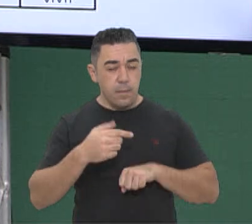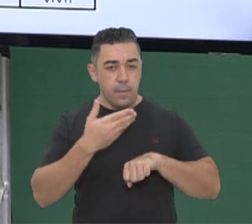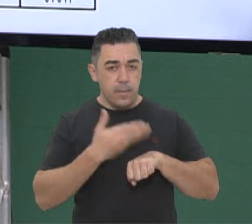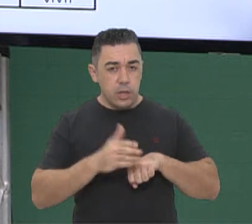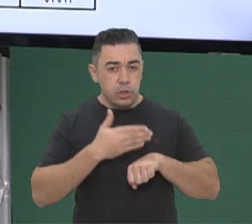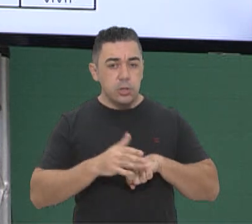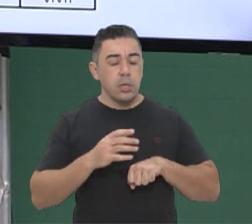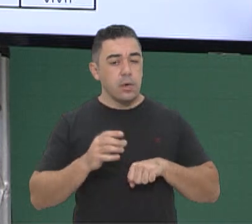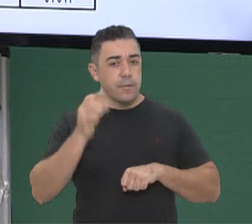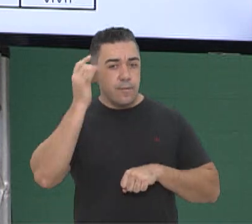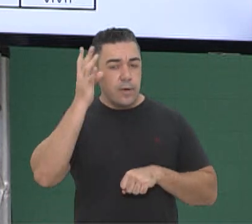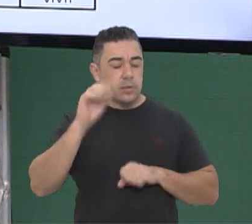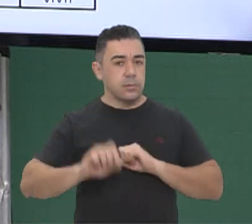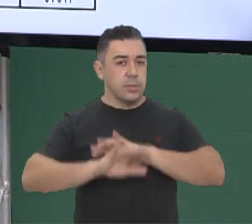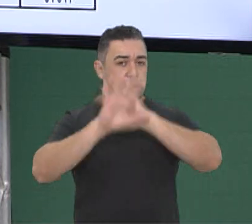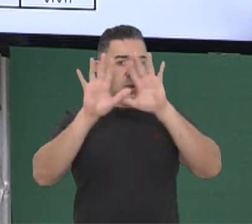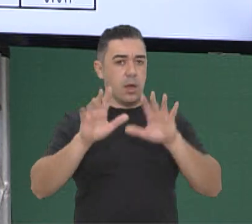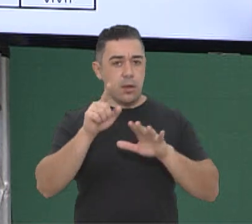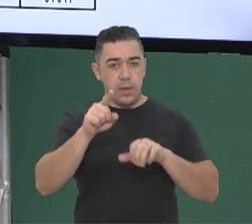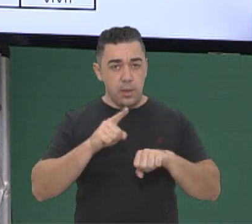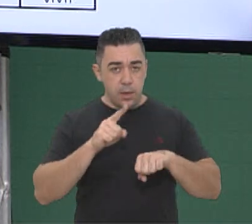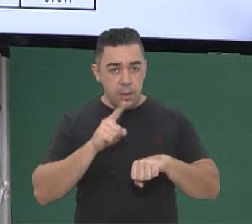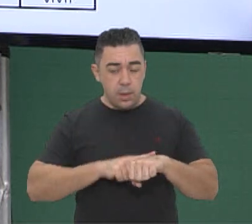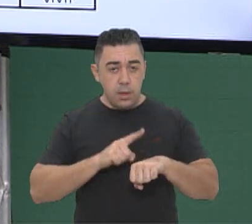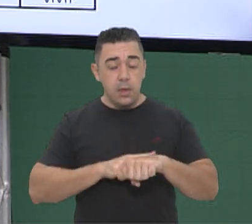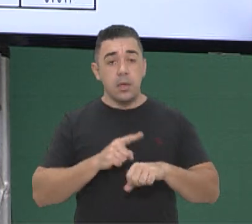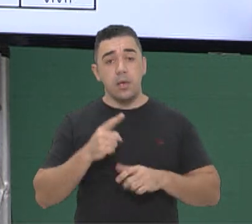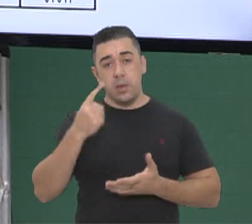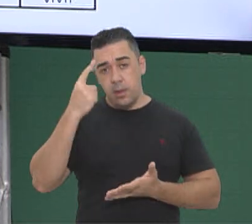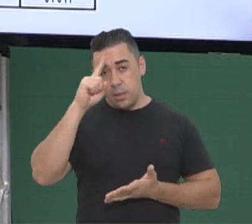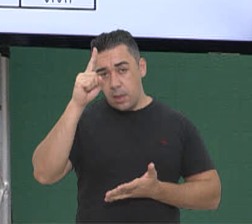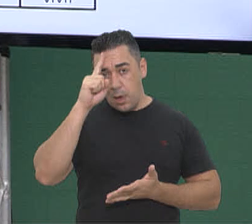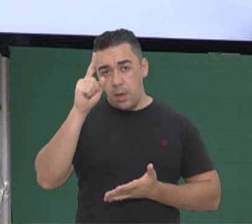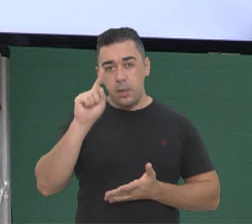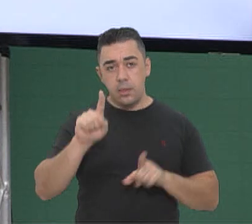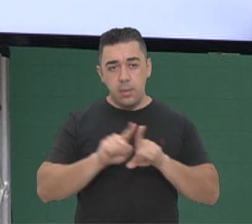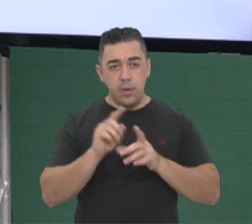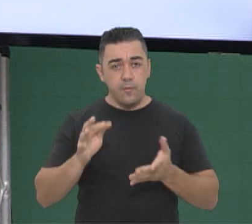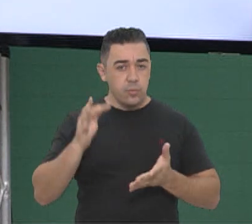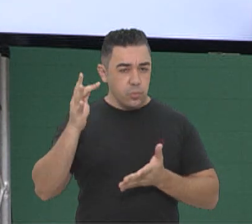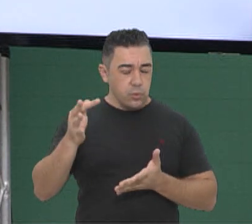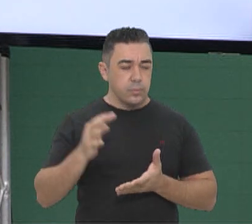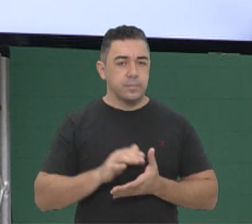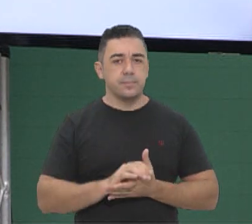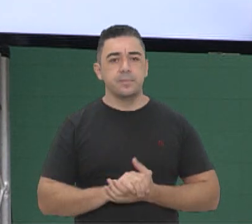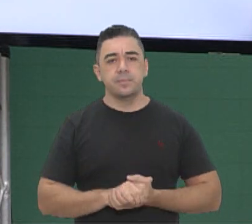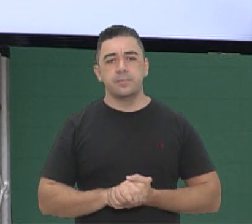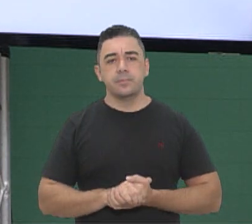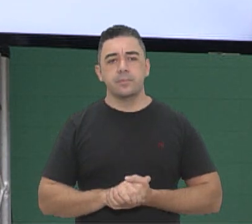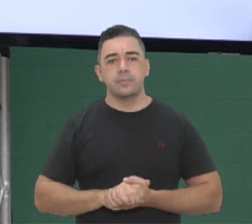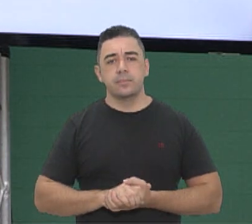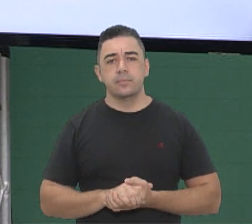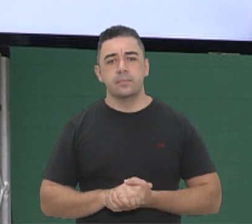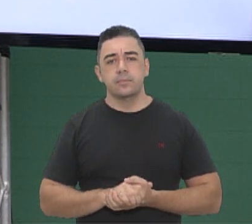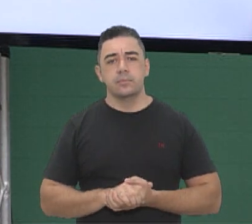deixar um pouquinho mais clara essa ideia, já que nós temos o próprio futuro e a perífrasis verbal.